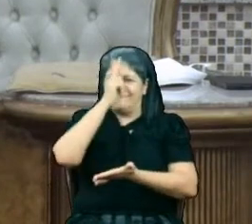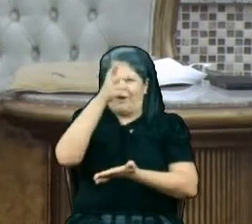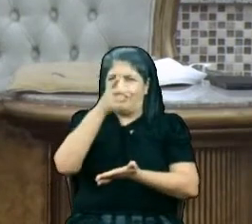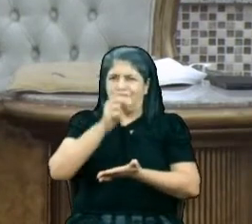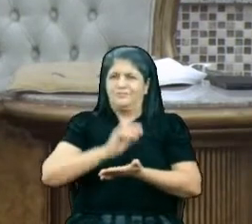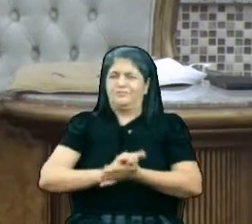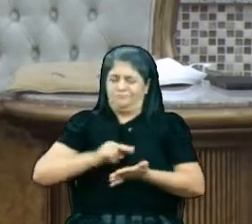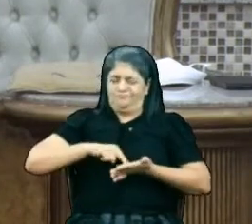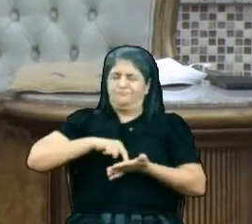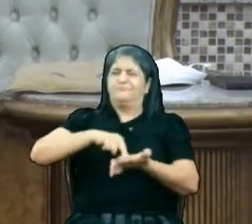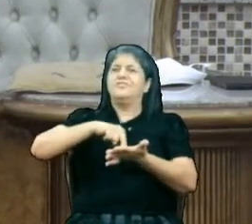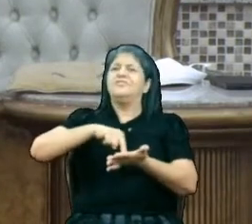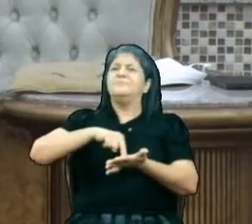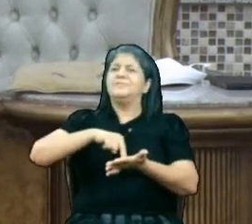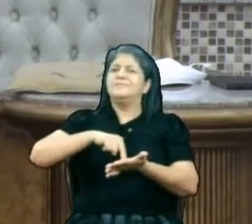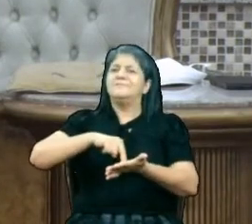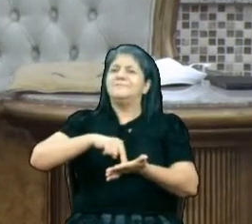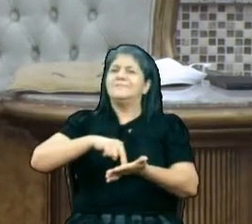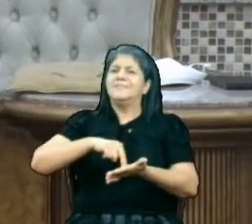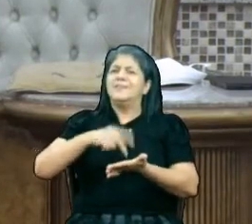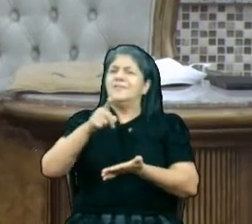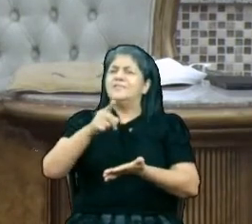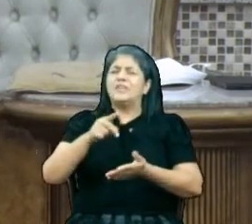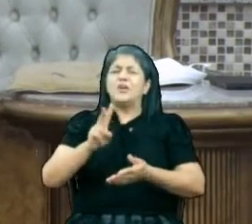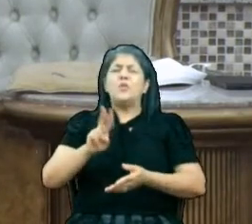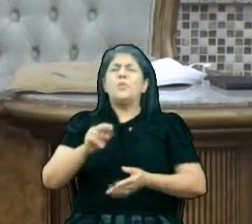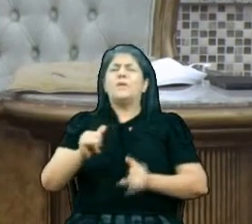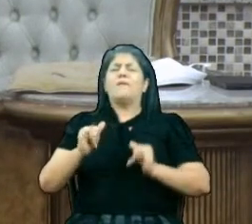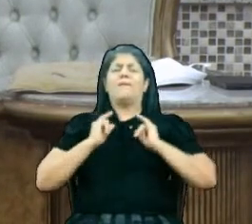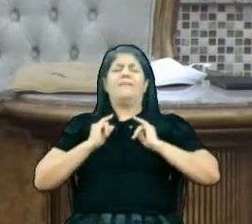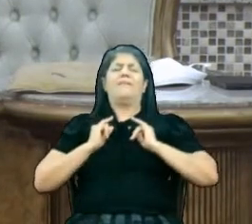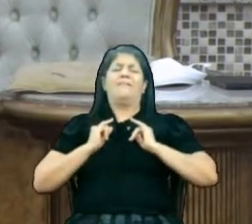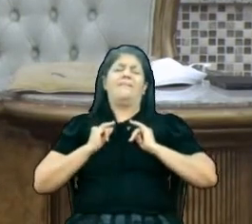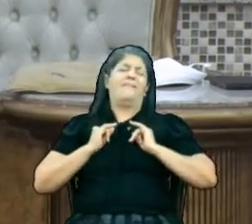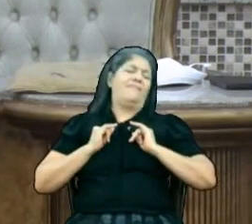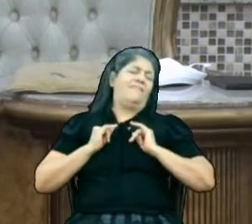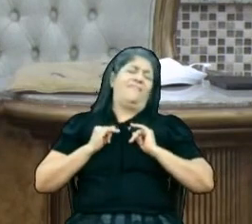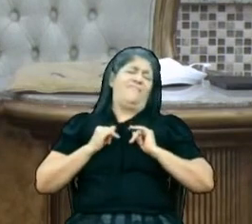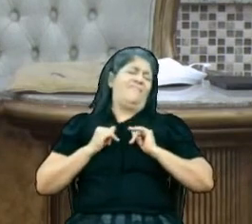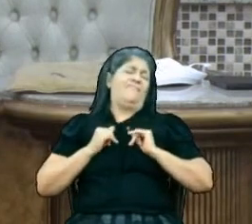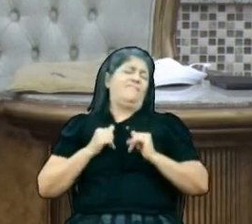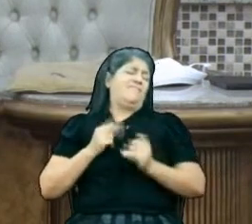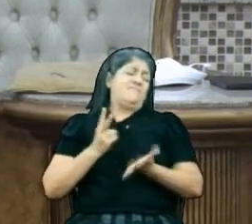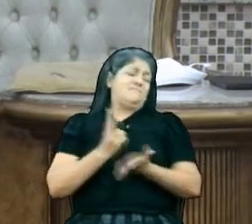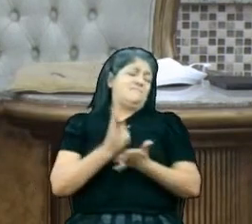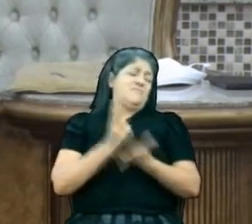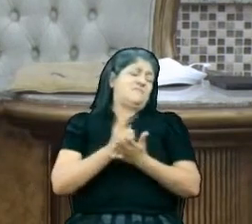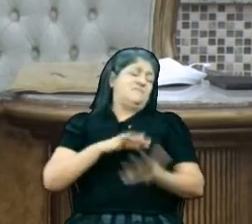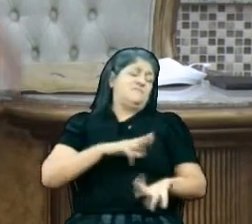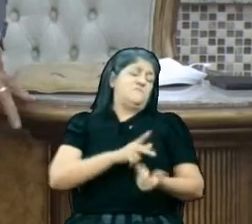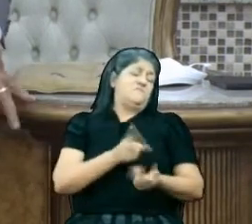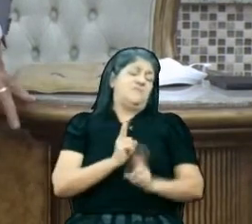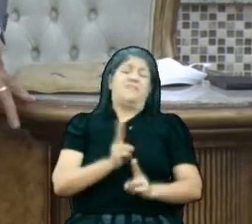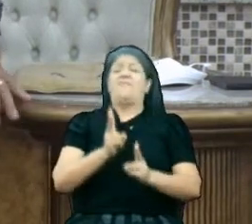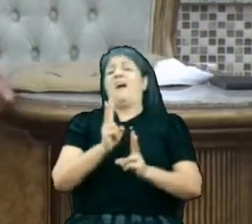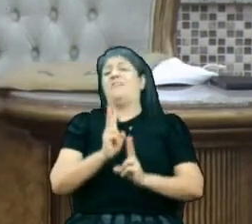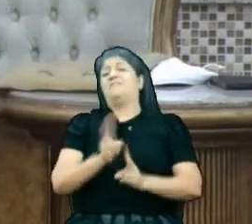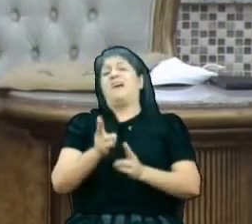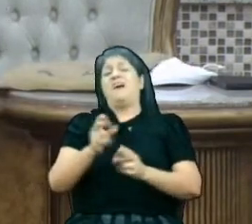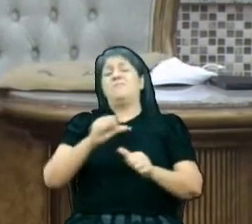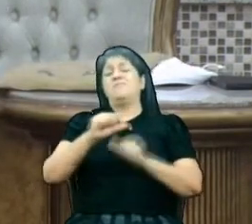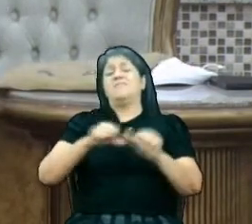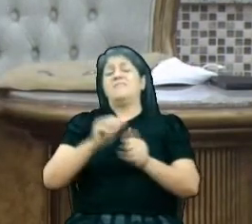lá os romanos não se conformeis com este mundo não não não se acomodem na